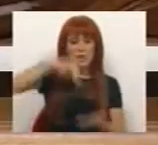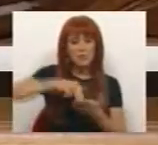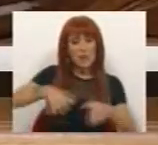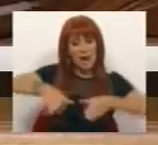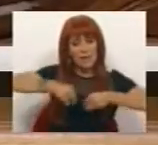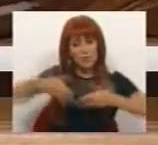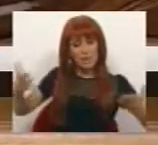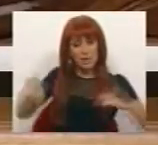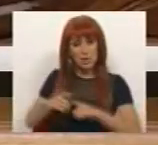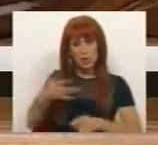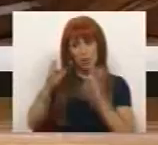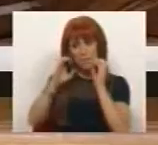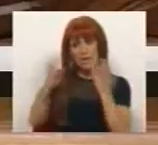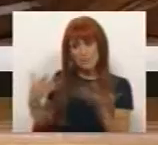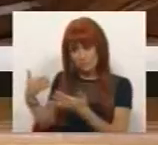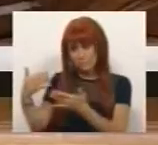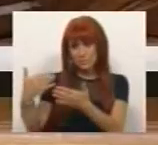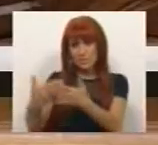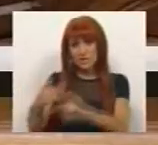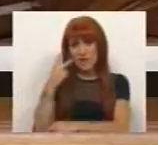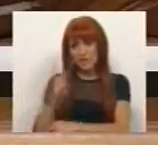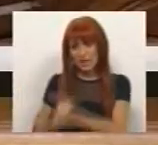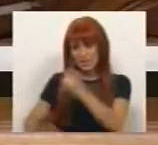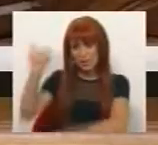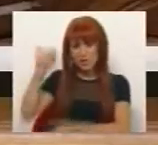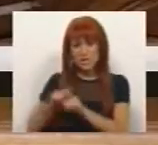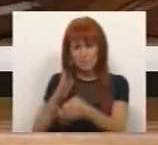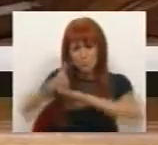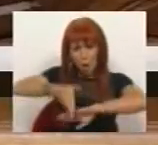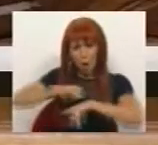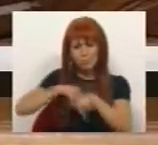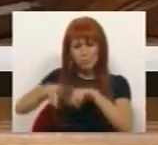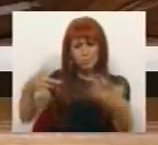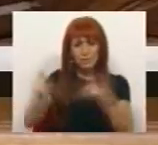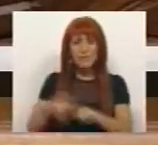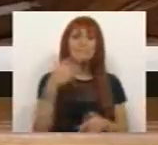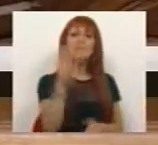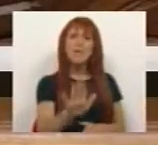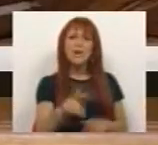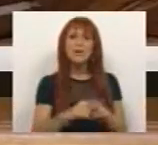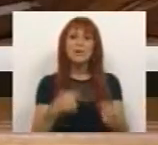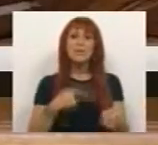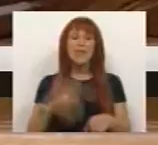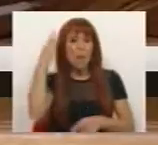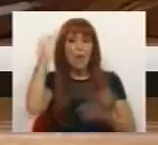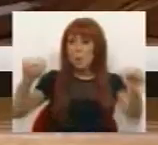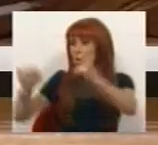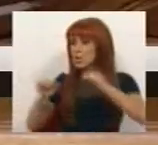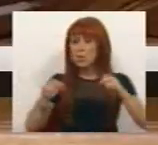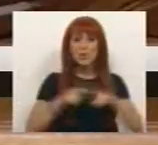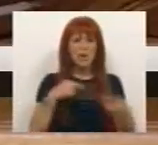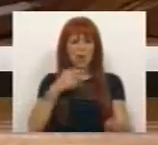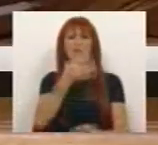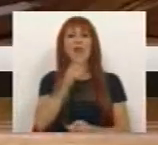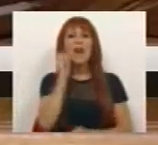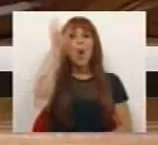posições assumidas pelo Dr. Mário Soares ao longo de uma vida de intervenção política, o que fica e o que nos parece consensual é que